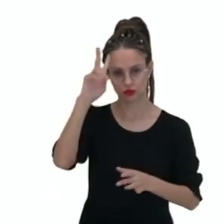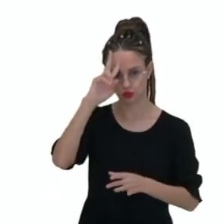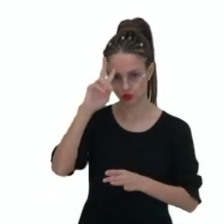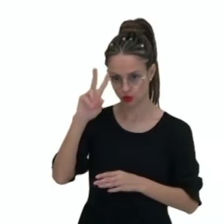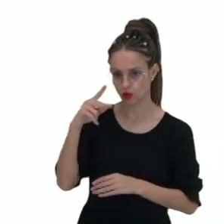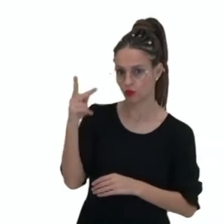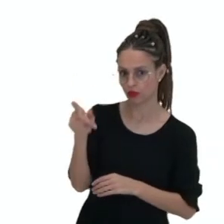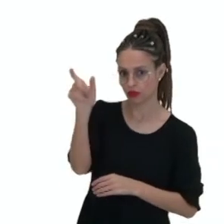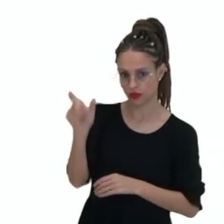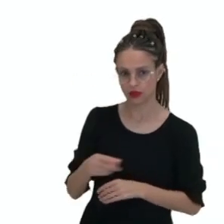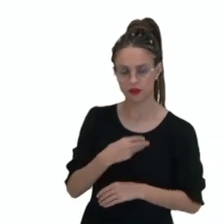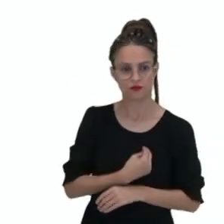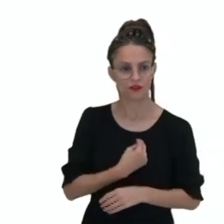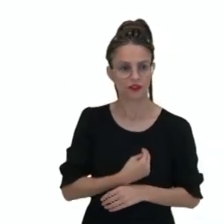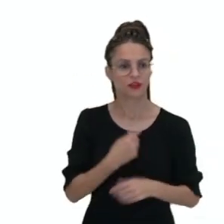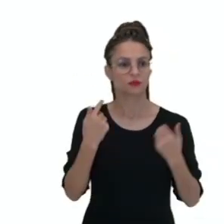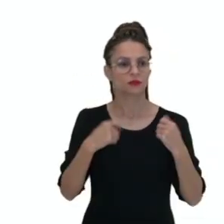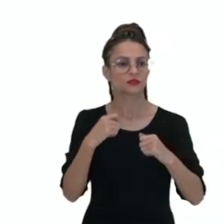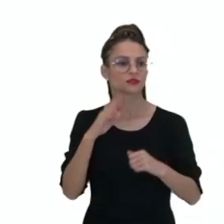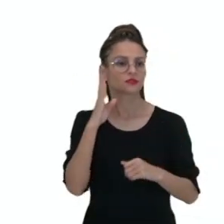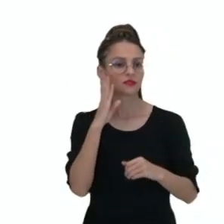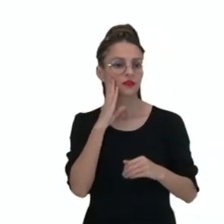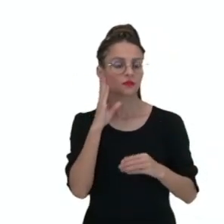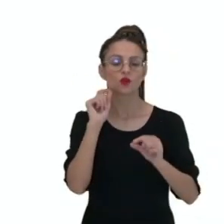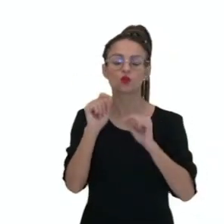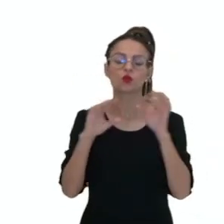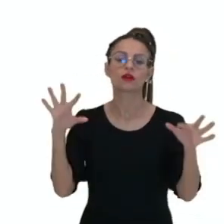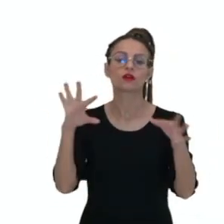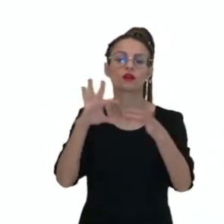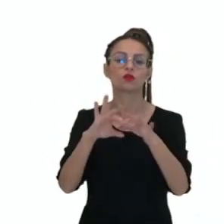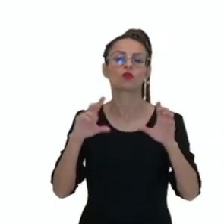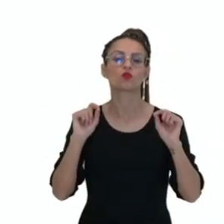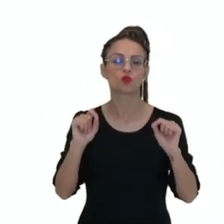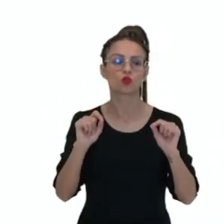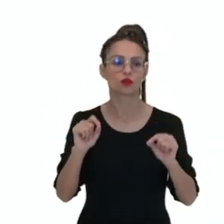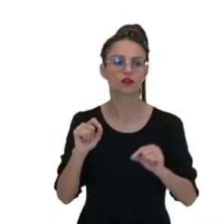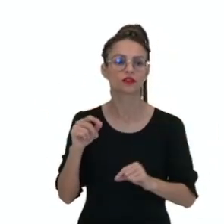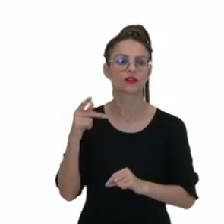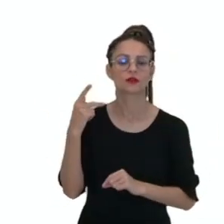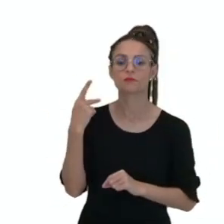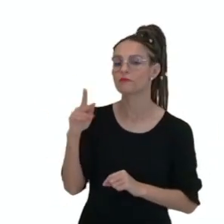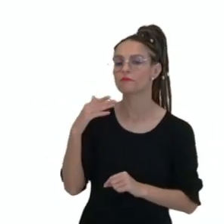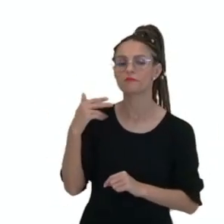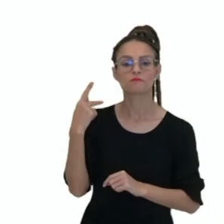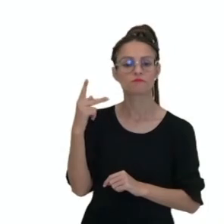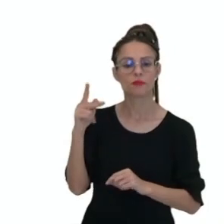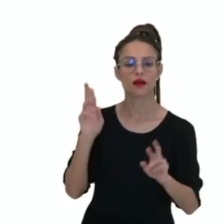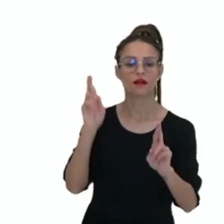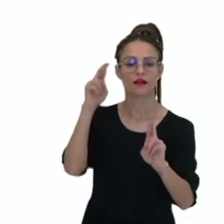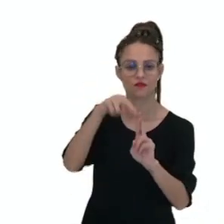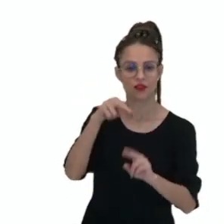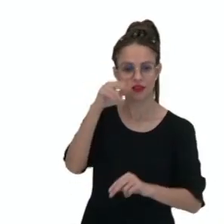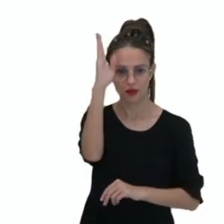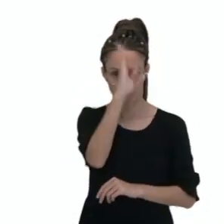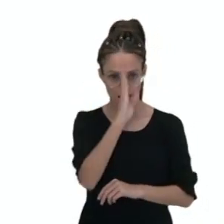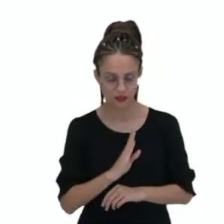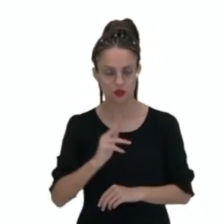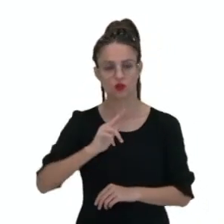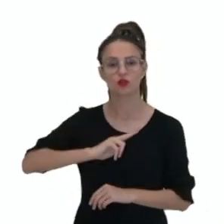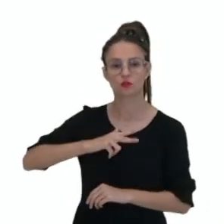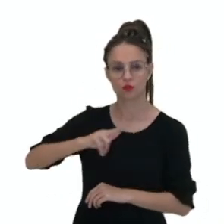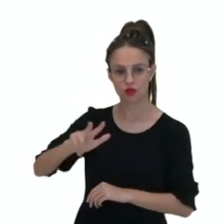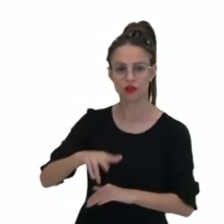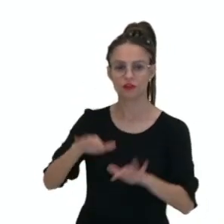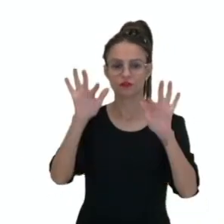o Gregório, eu tenho que fazer uma alusão ao quê? Às suas maiores referências, que são o Brasil e Portugal,